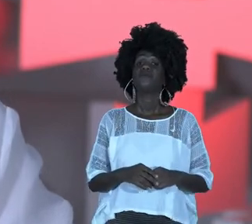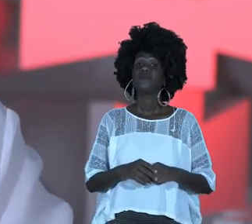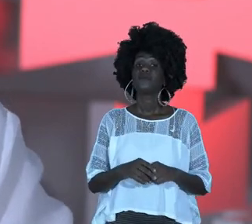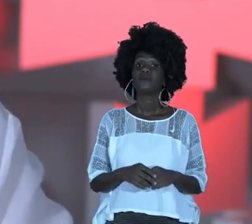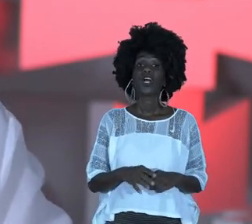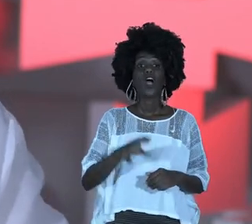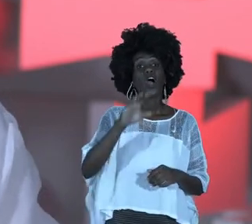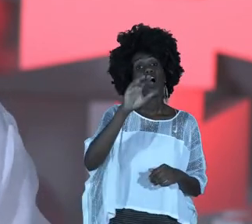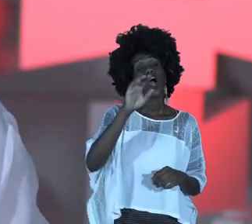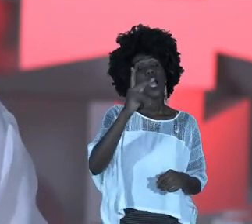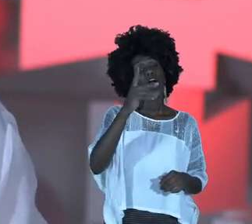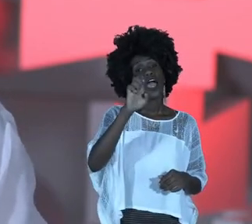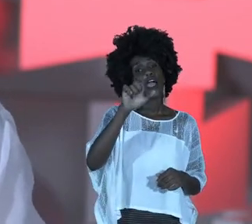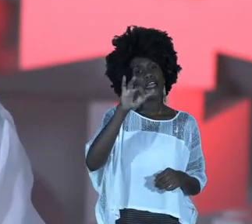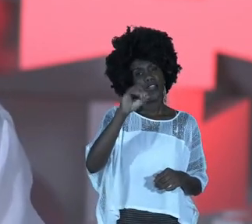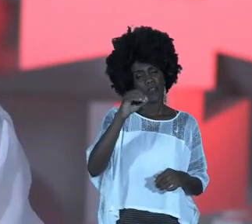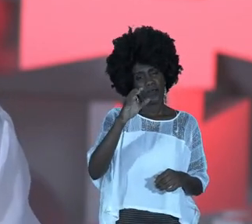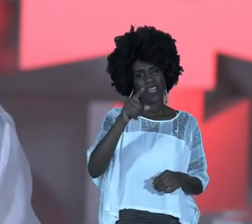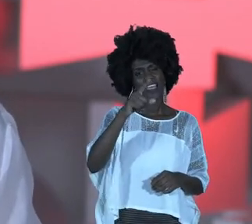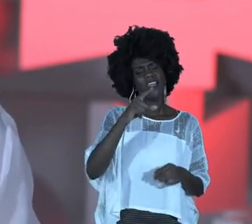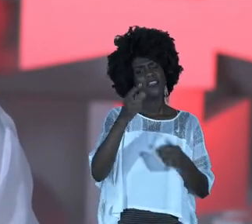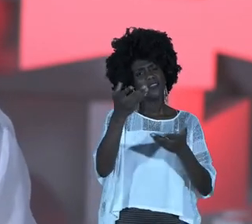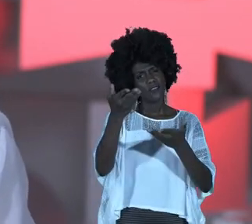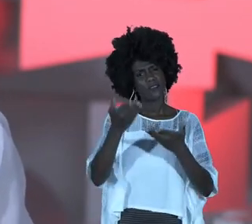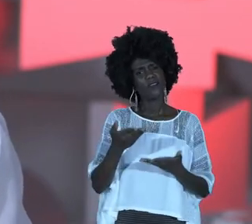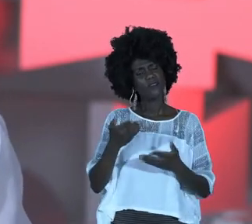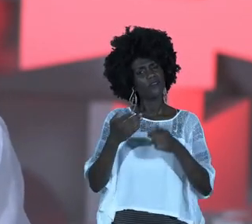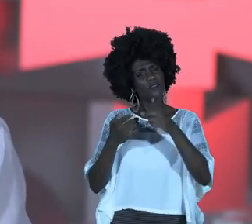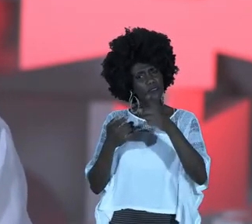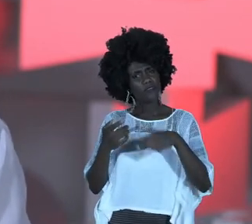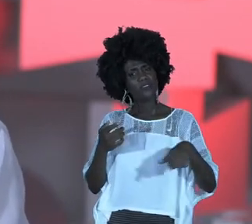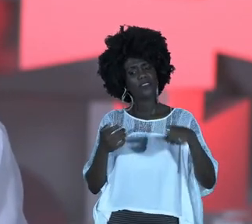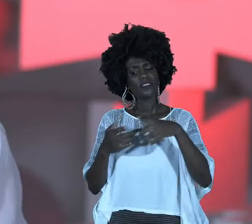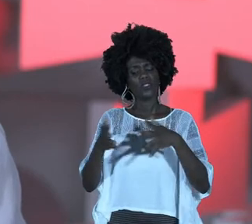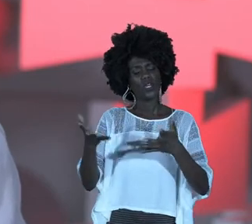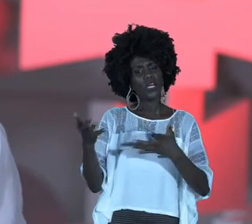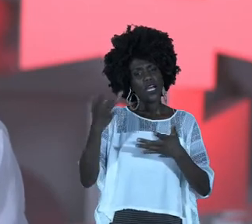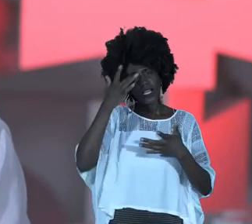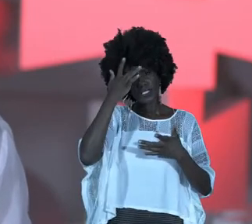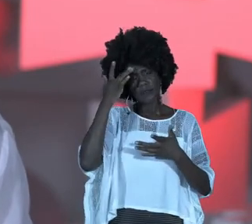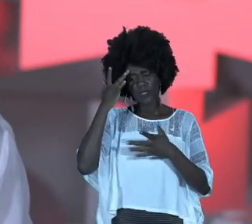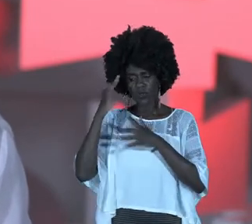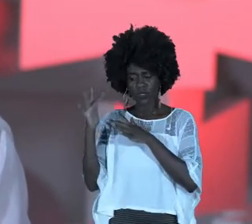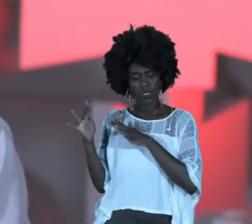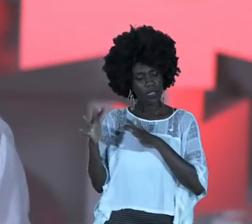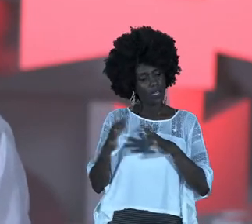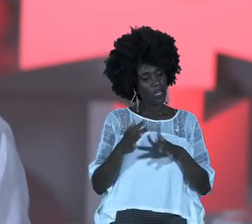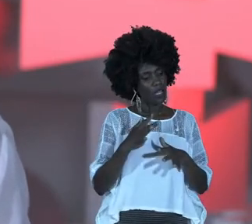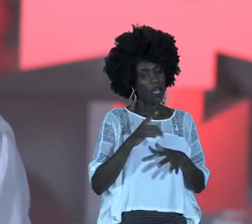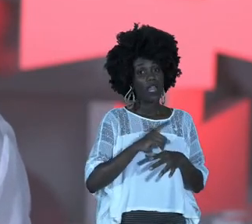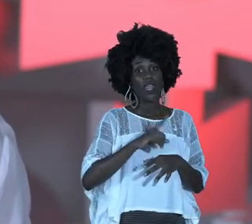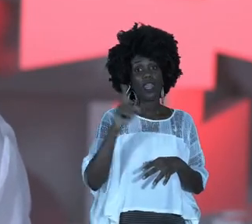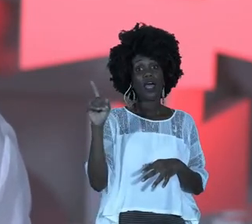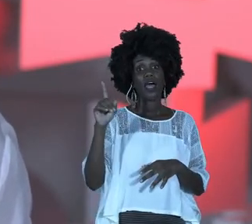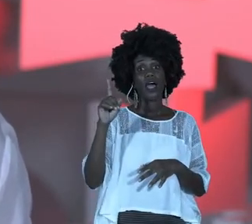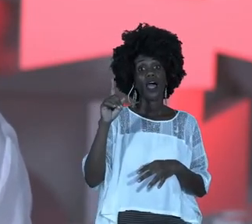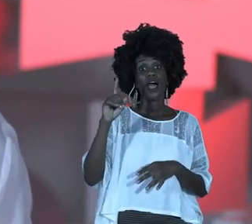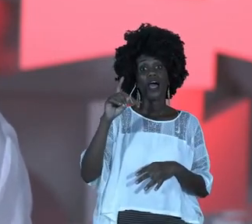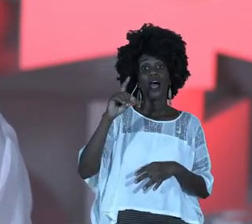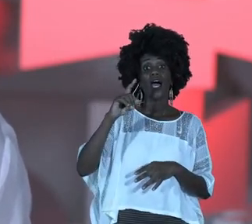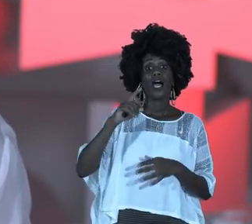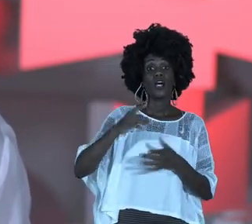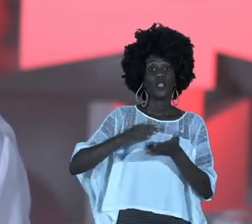Então, Oiticica, ele vai convidar, ele vai trazer o povo do Morro da Mangueira,